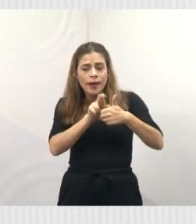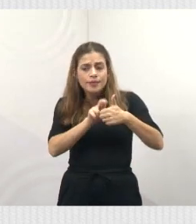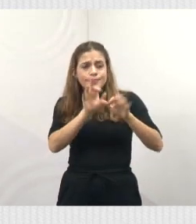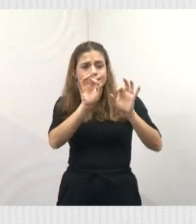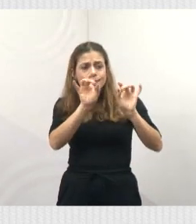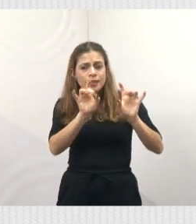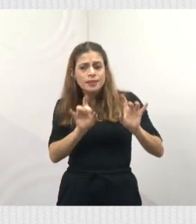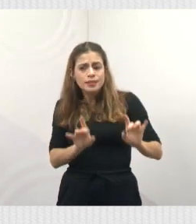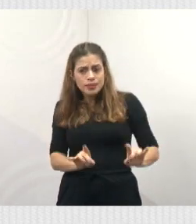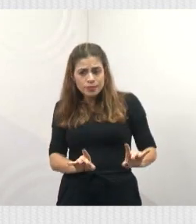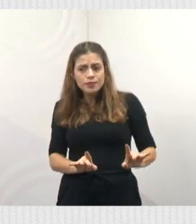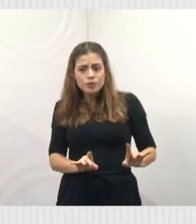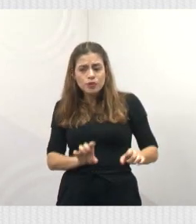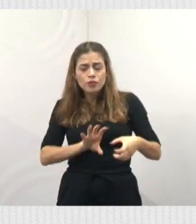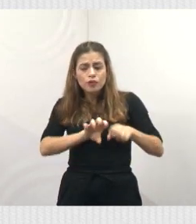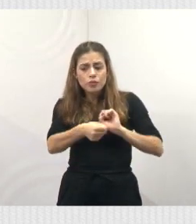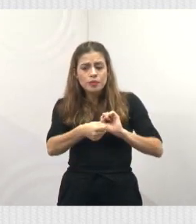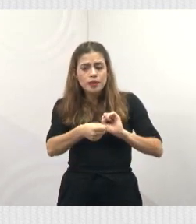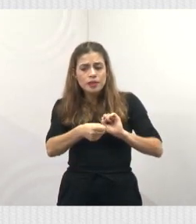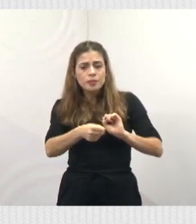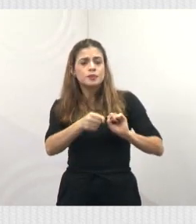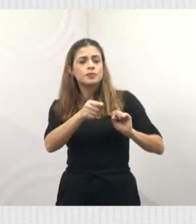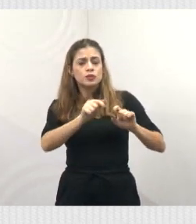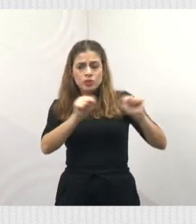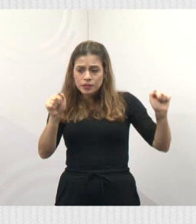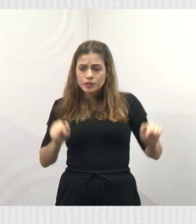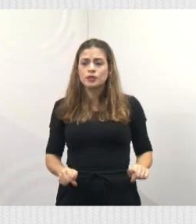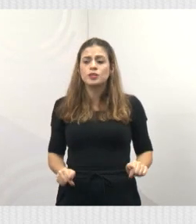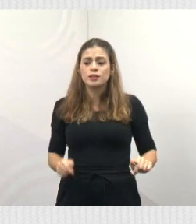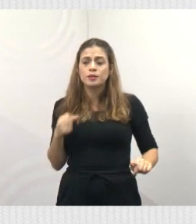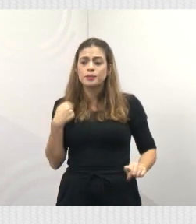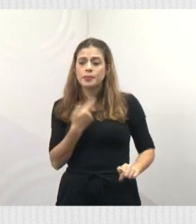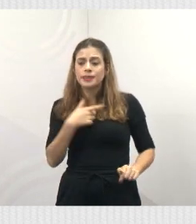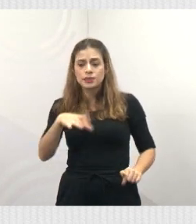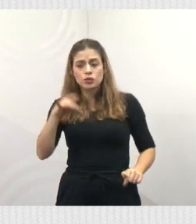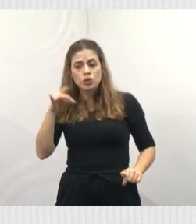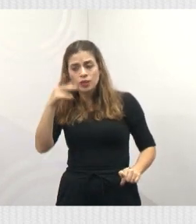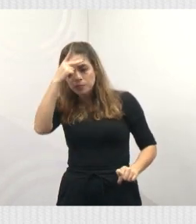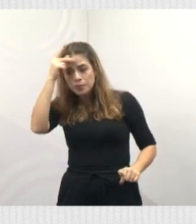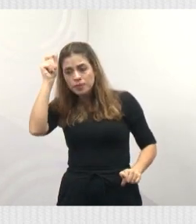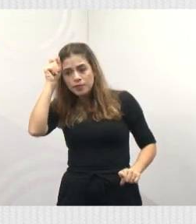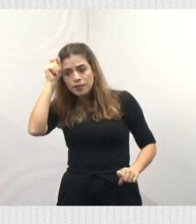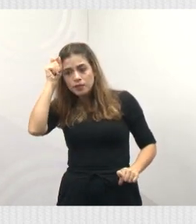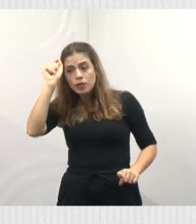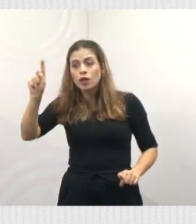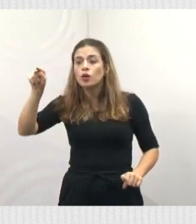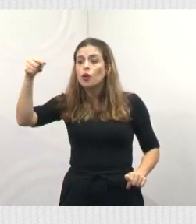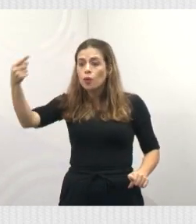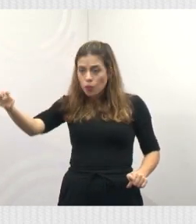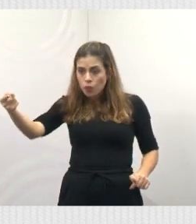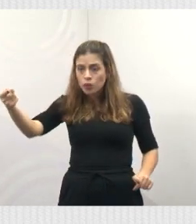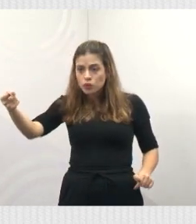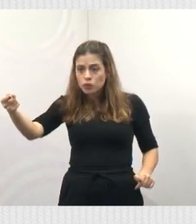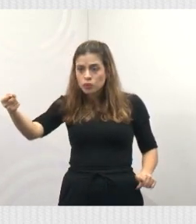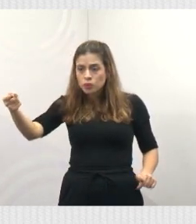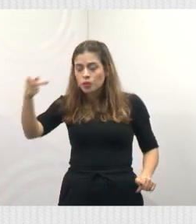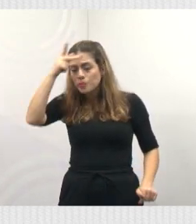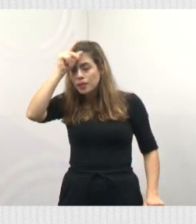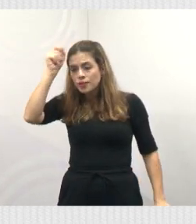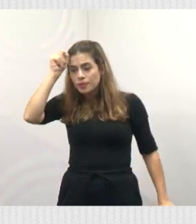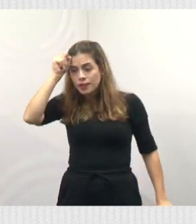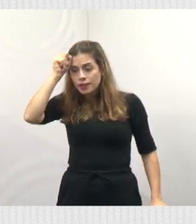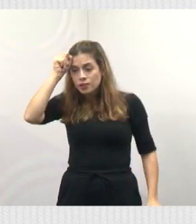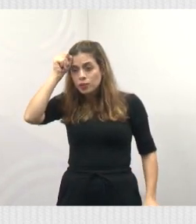efetivos, formamos servidores, mas os servidores foram escolhidos por mim. E o próximo prefeito ou prefeita terá o poder de